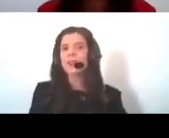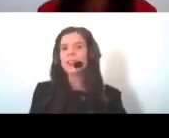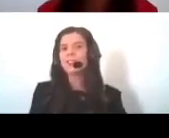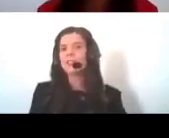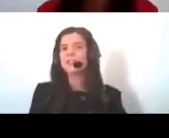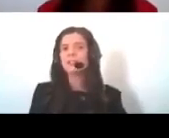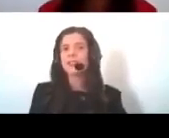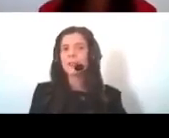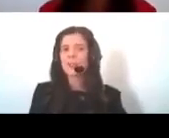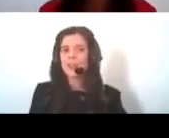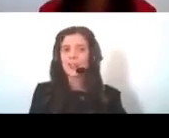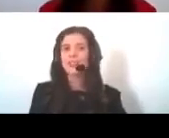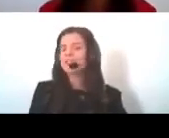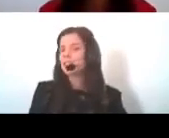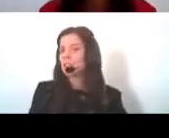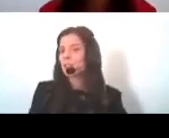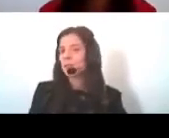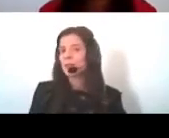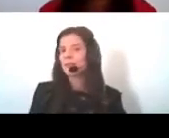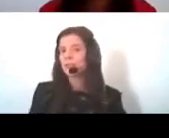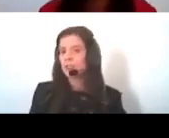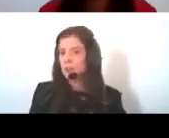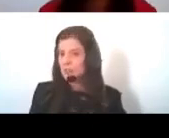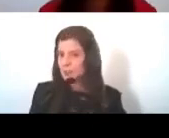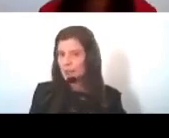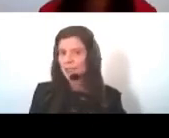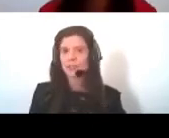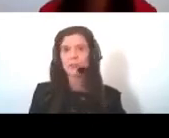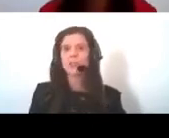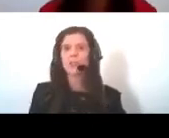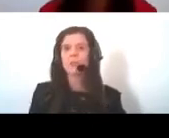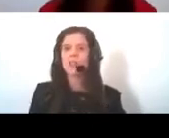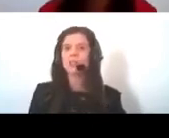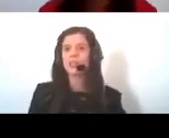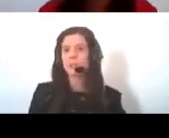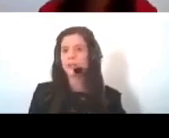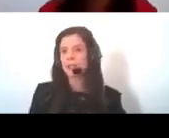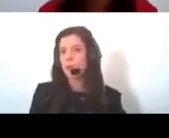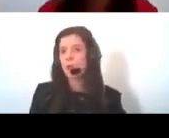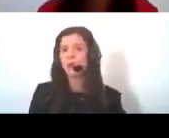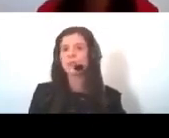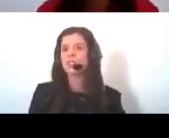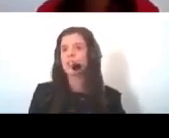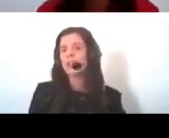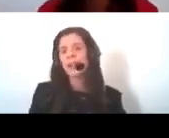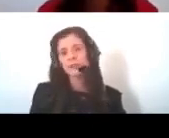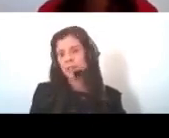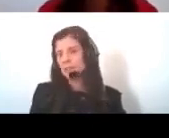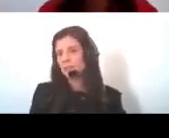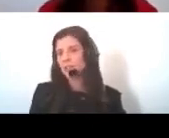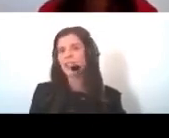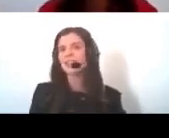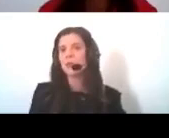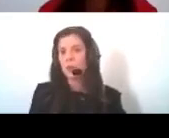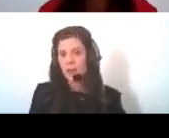Bom, além disso, vocês trouxeram para a gente a certidão de crimes eleitorais, vocês não podem ter cometido, não ter prestado contas de, caso tenha